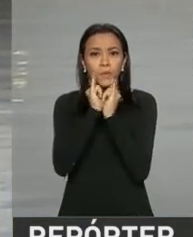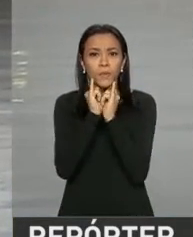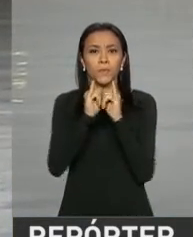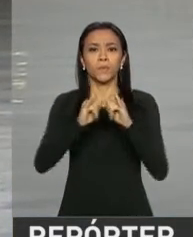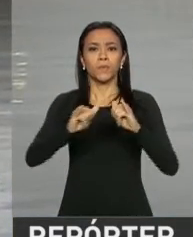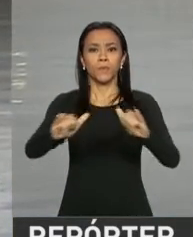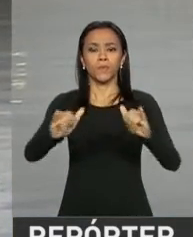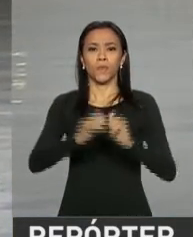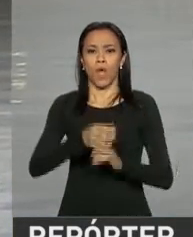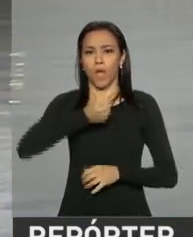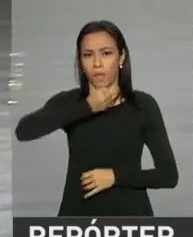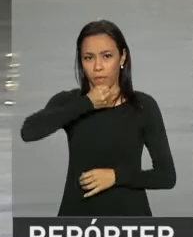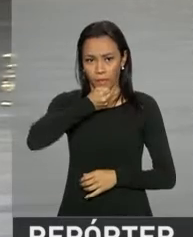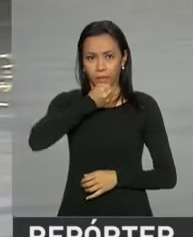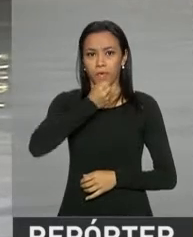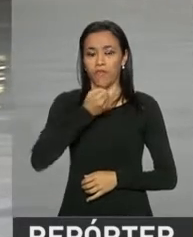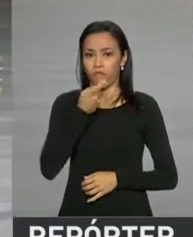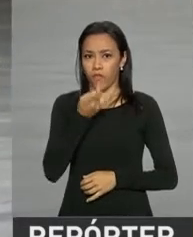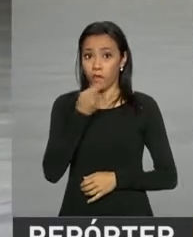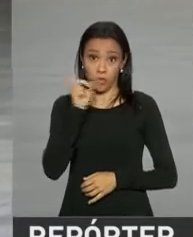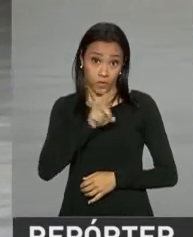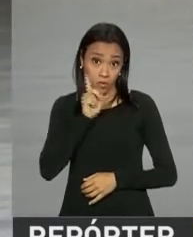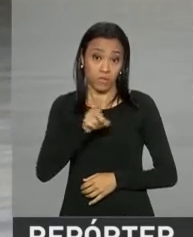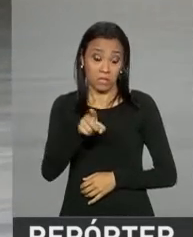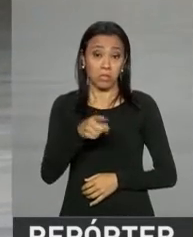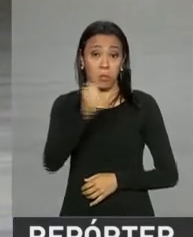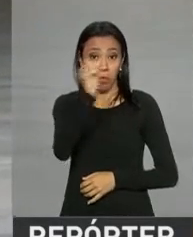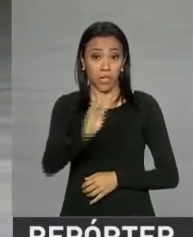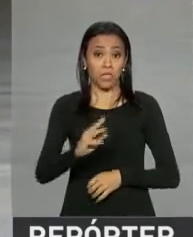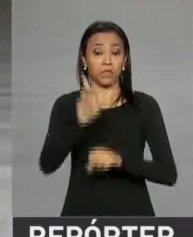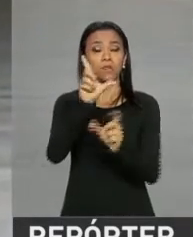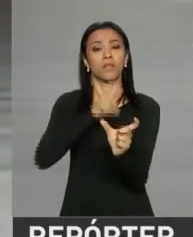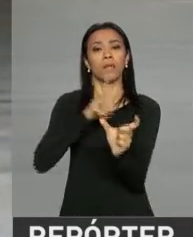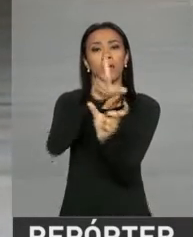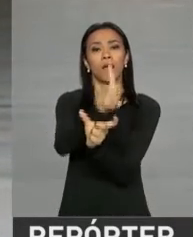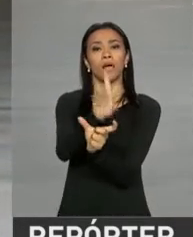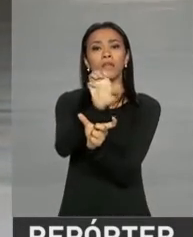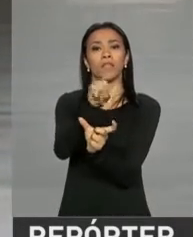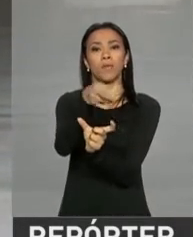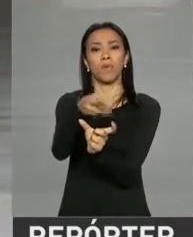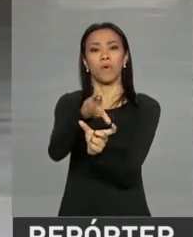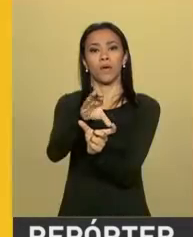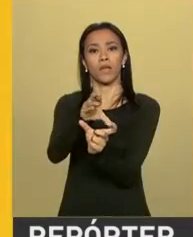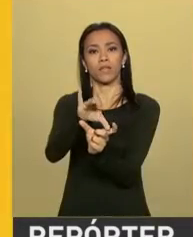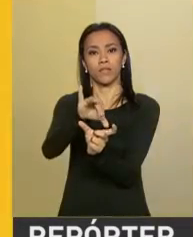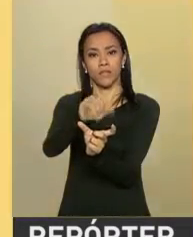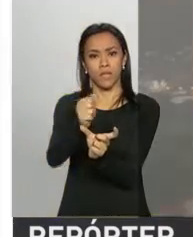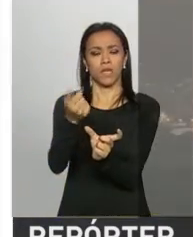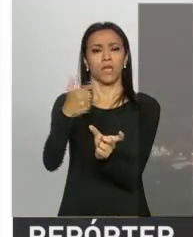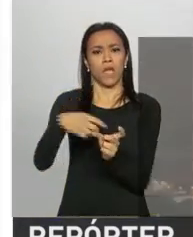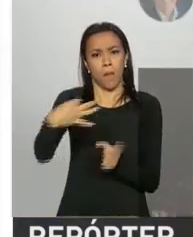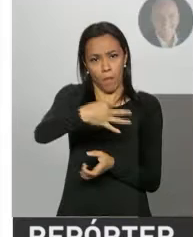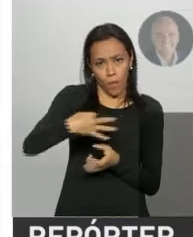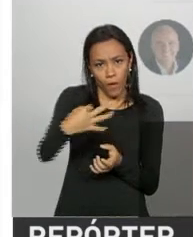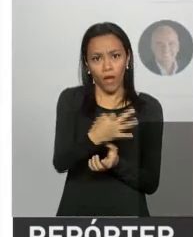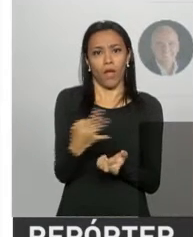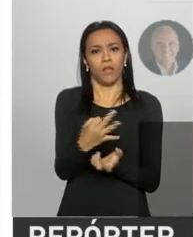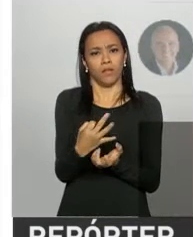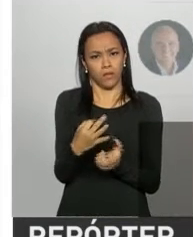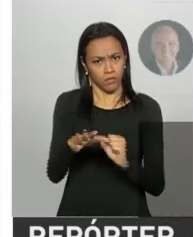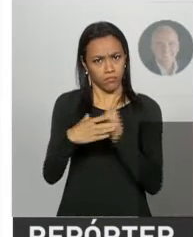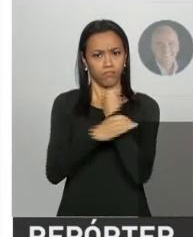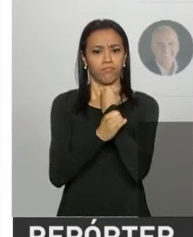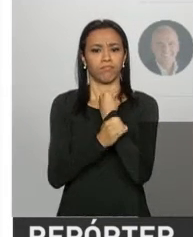roger correm disse que o brasil vive hoje uma democracia e tem uma moeda estabilizada ele disse que apesar das dificuldades o país